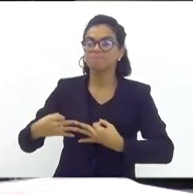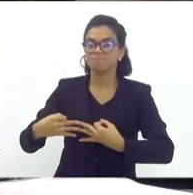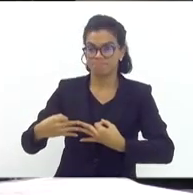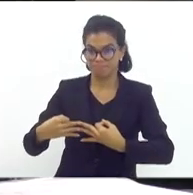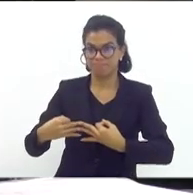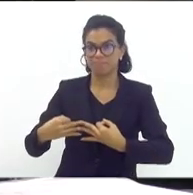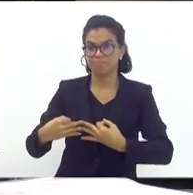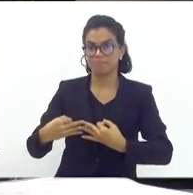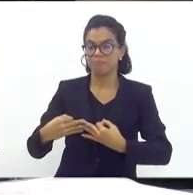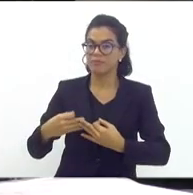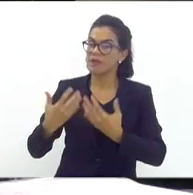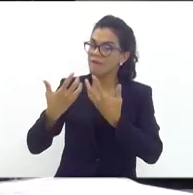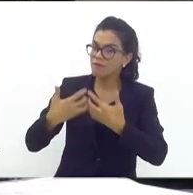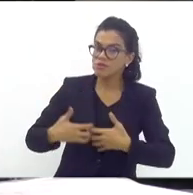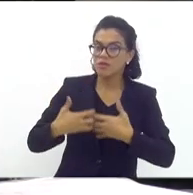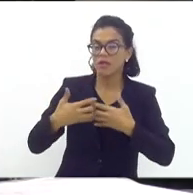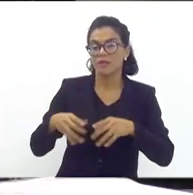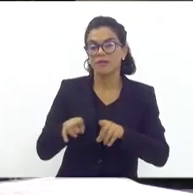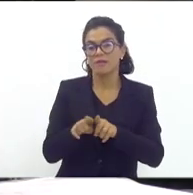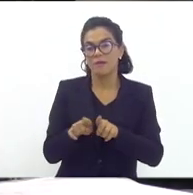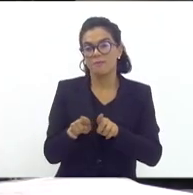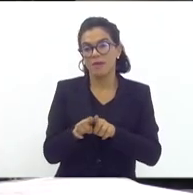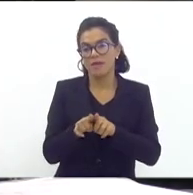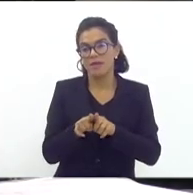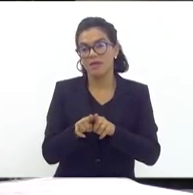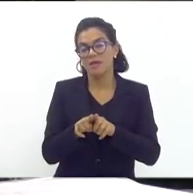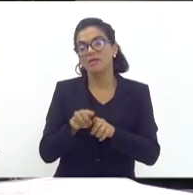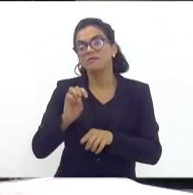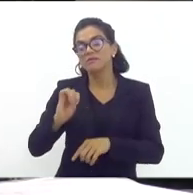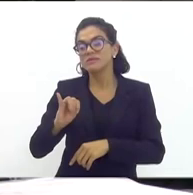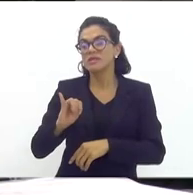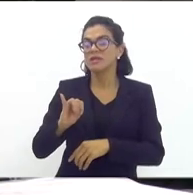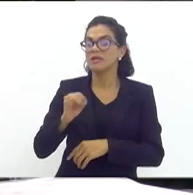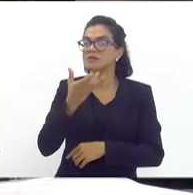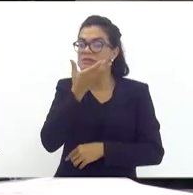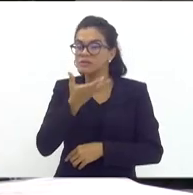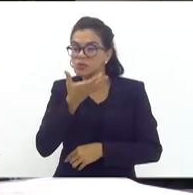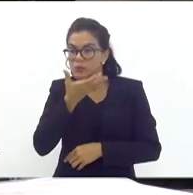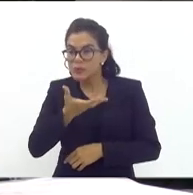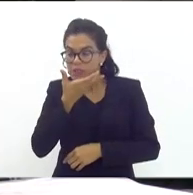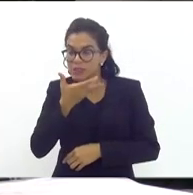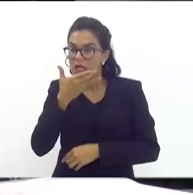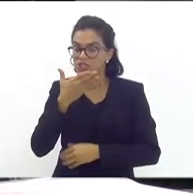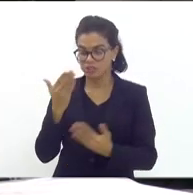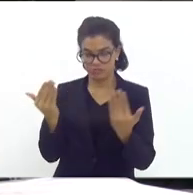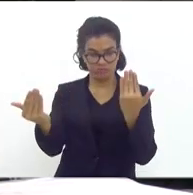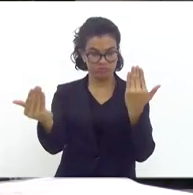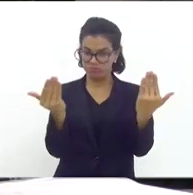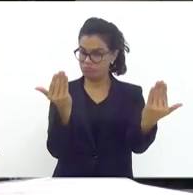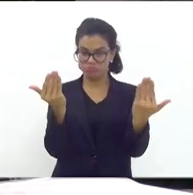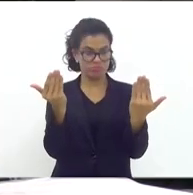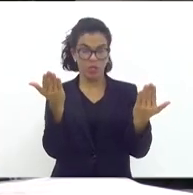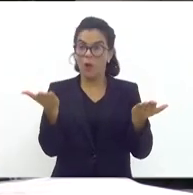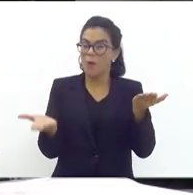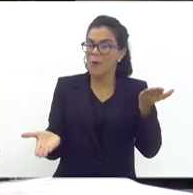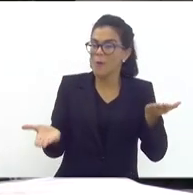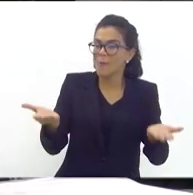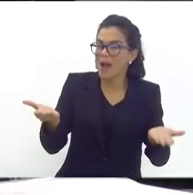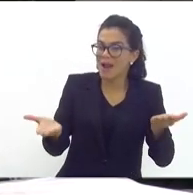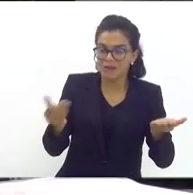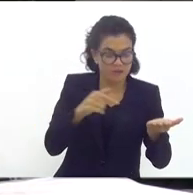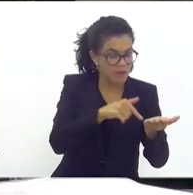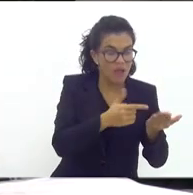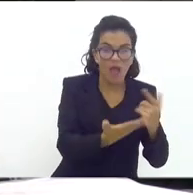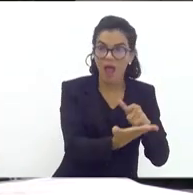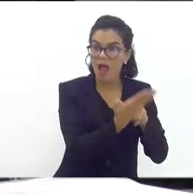levados a efeito e por fim no final do ano a gente faz uma comparação entre os balancetes e os balanços